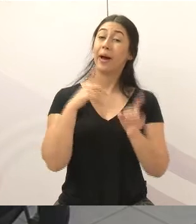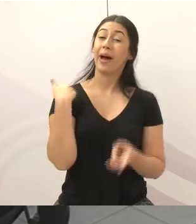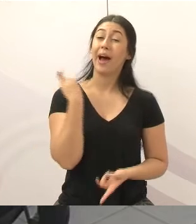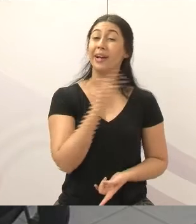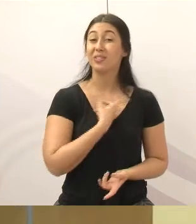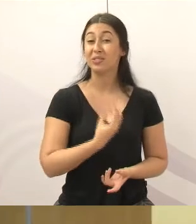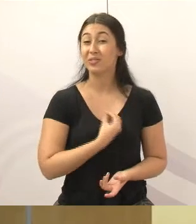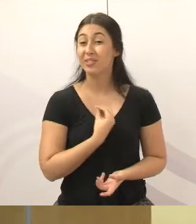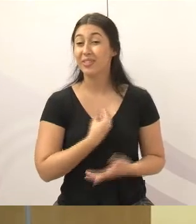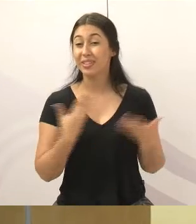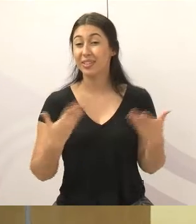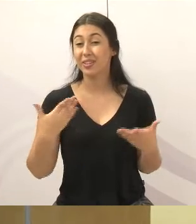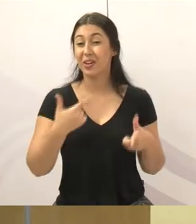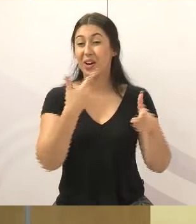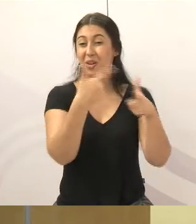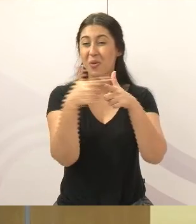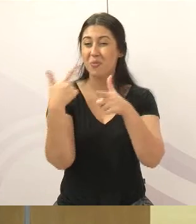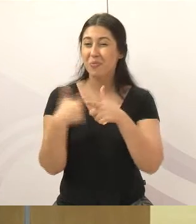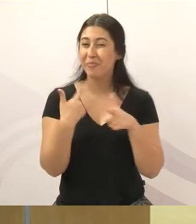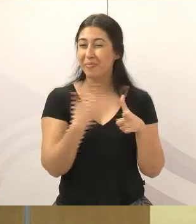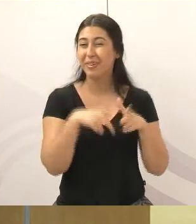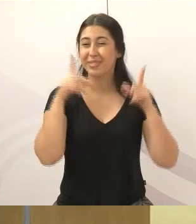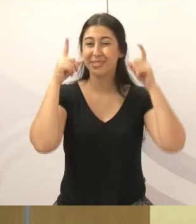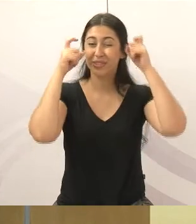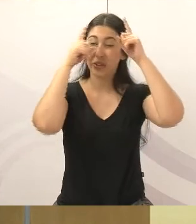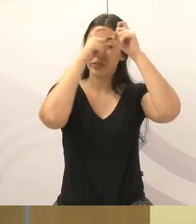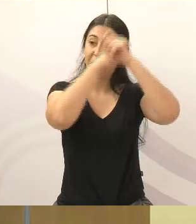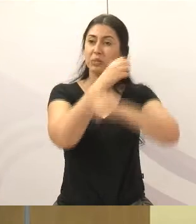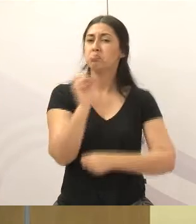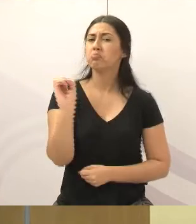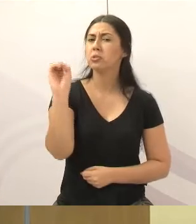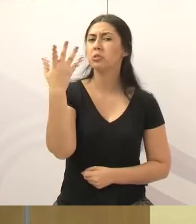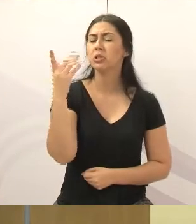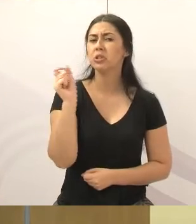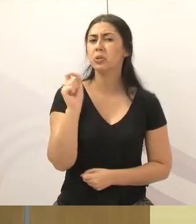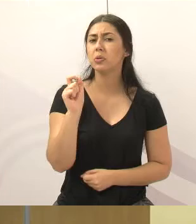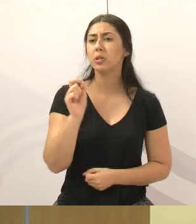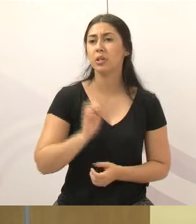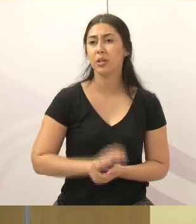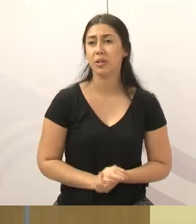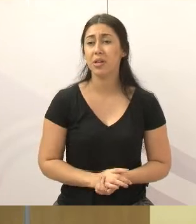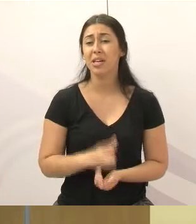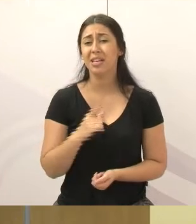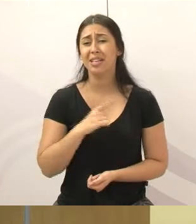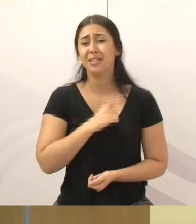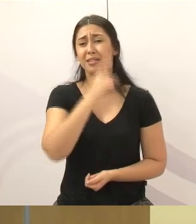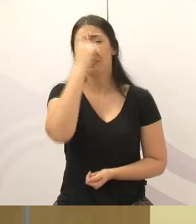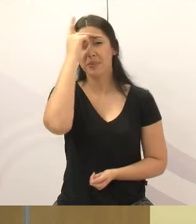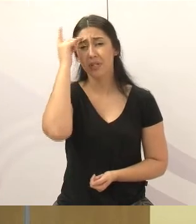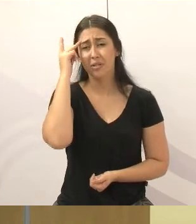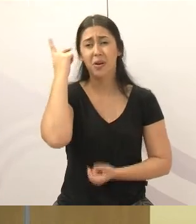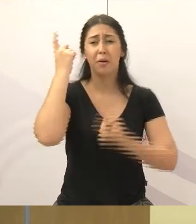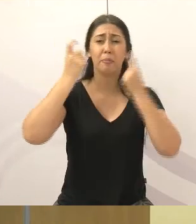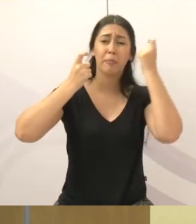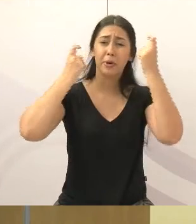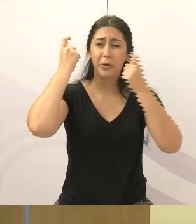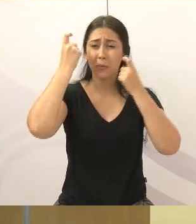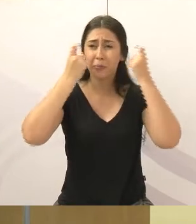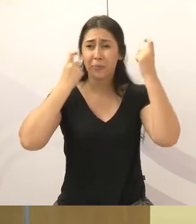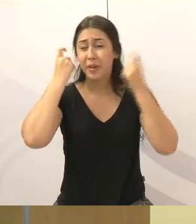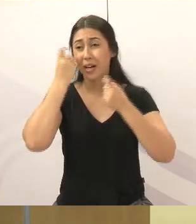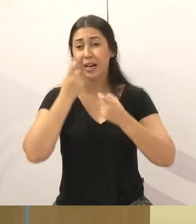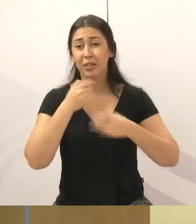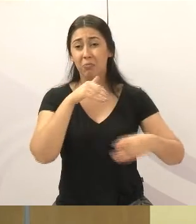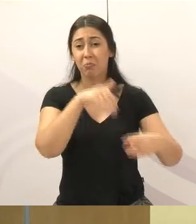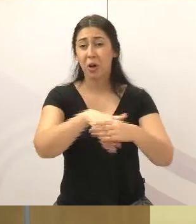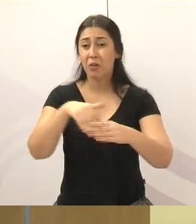numa crise, né, que o que está acontecendo, e aí eu tenho muita preocupação, né, de votar alguma lei aqui, de